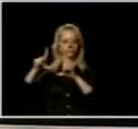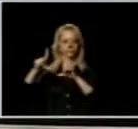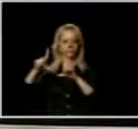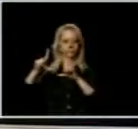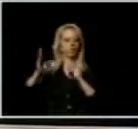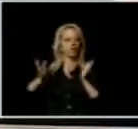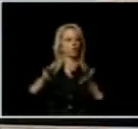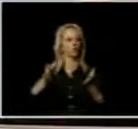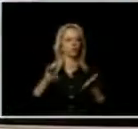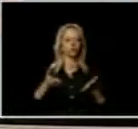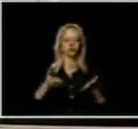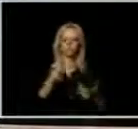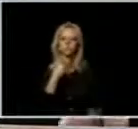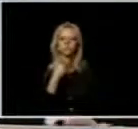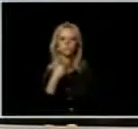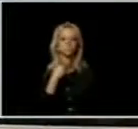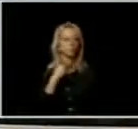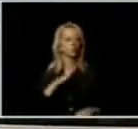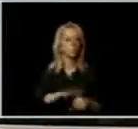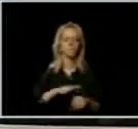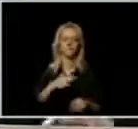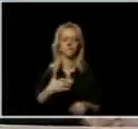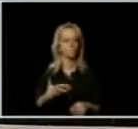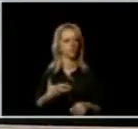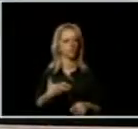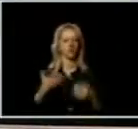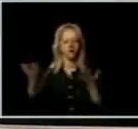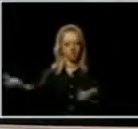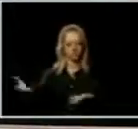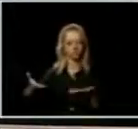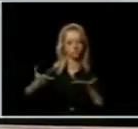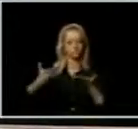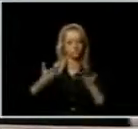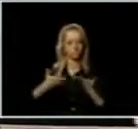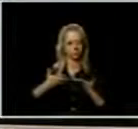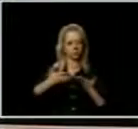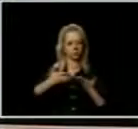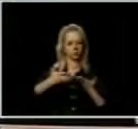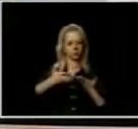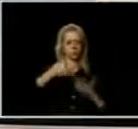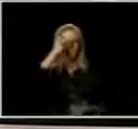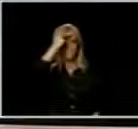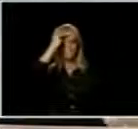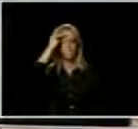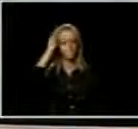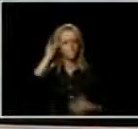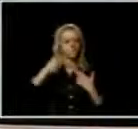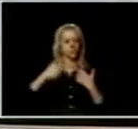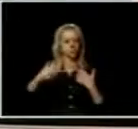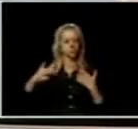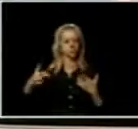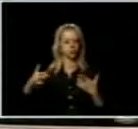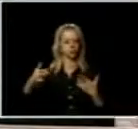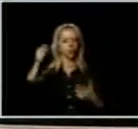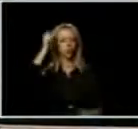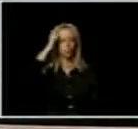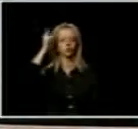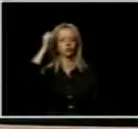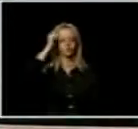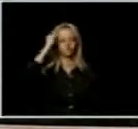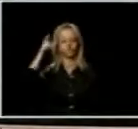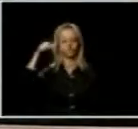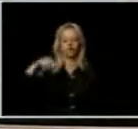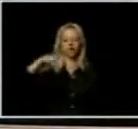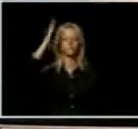e representar o município no estado e pedir apoio para os vereadores, apoio financeiro